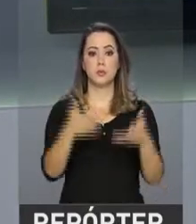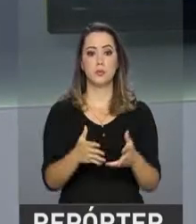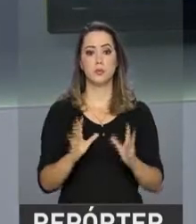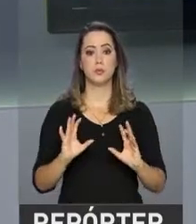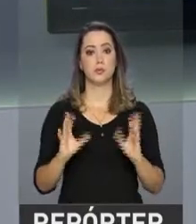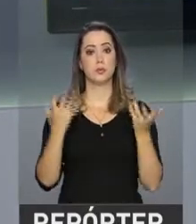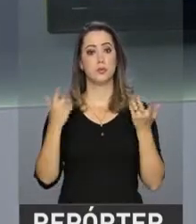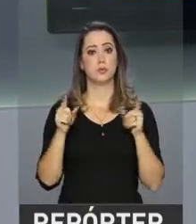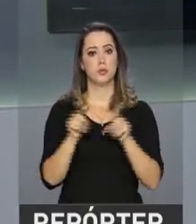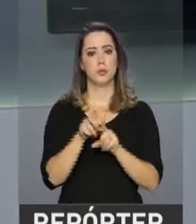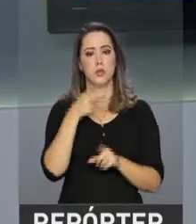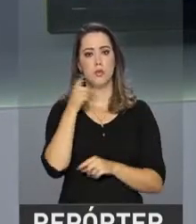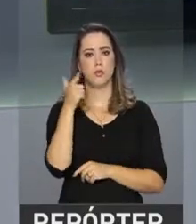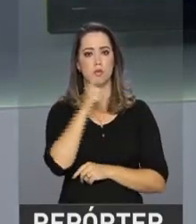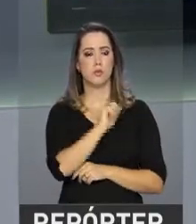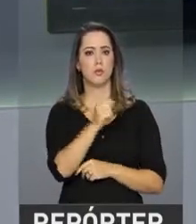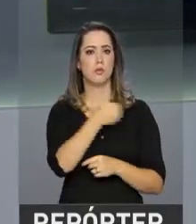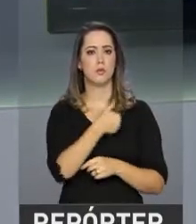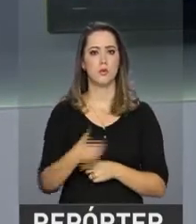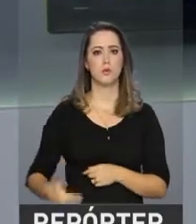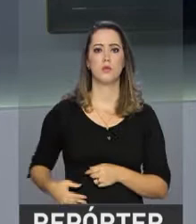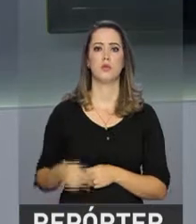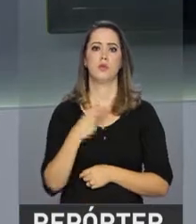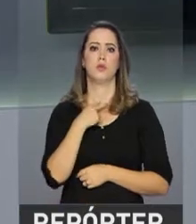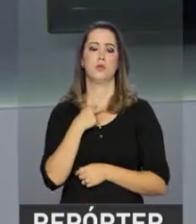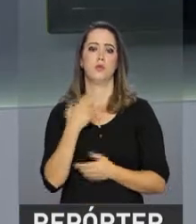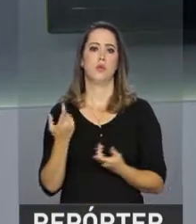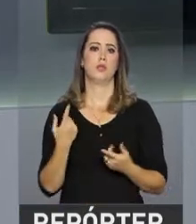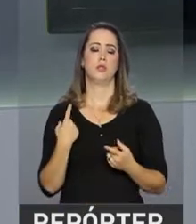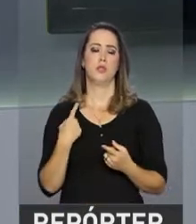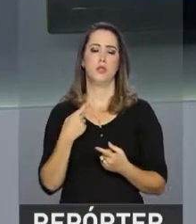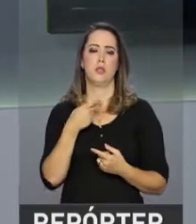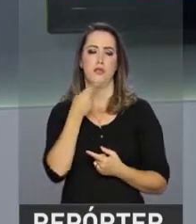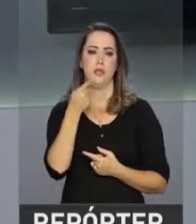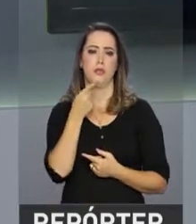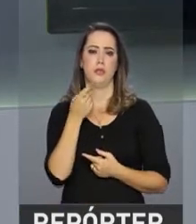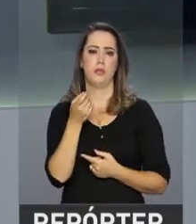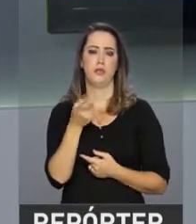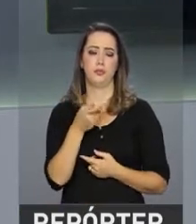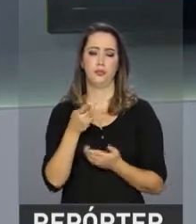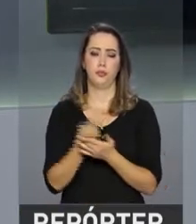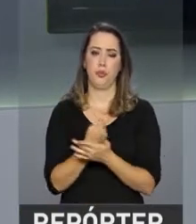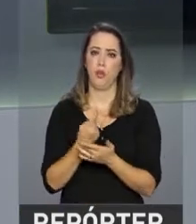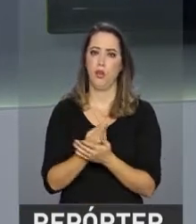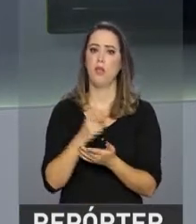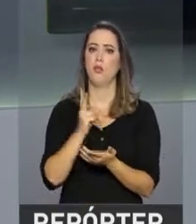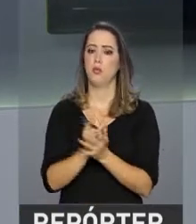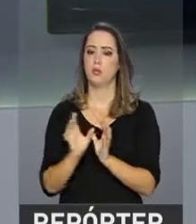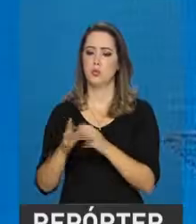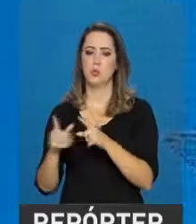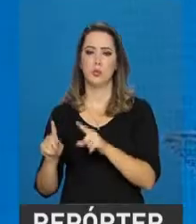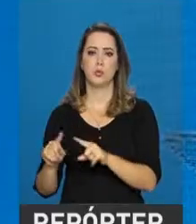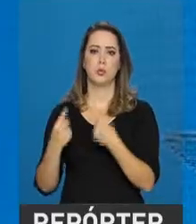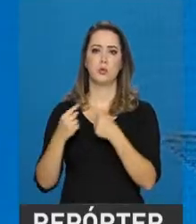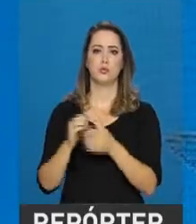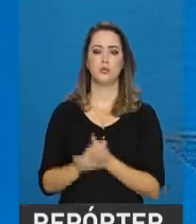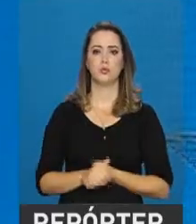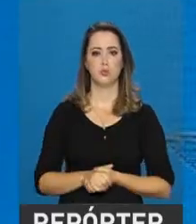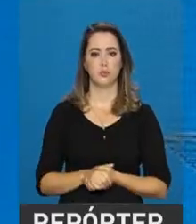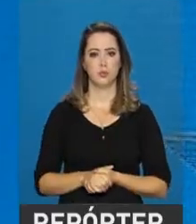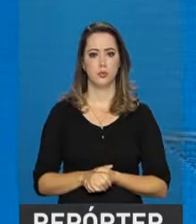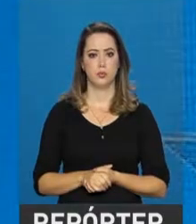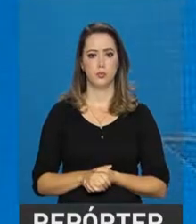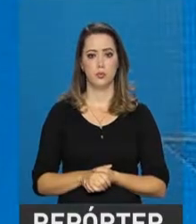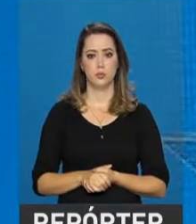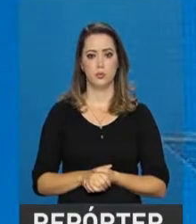ele falou das conquistas do governo que não poderiam ser contestadas nem mesmo pela oposição este